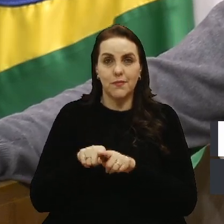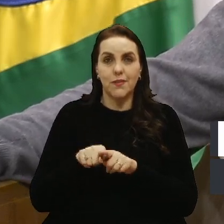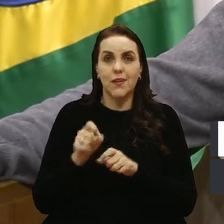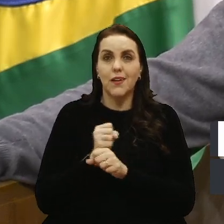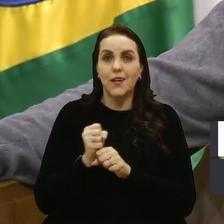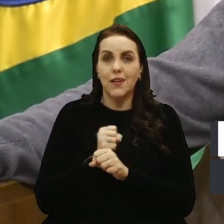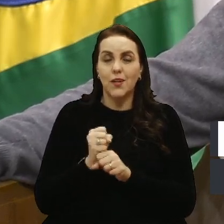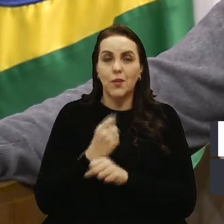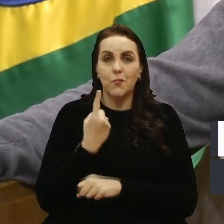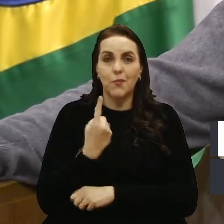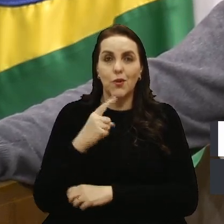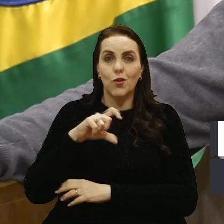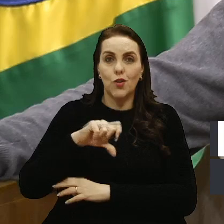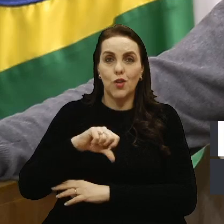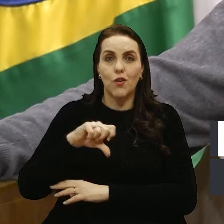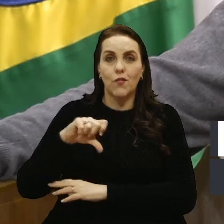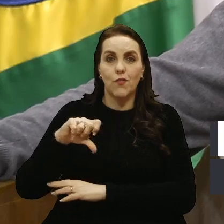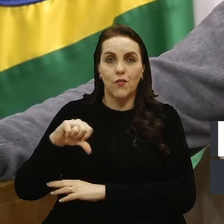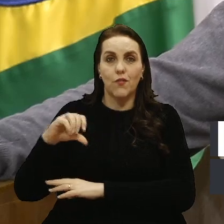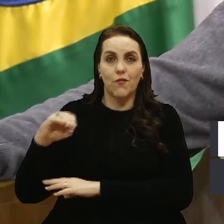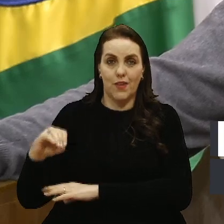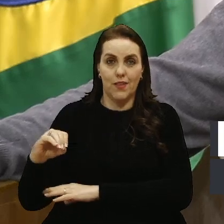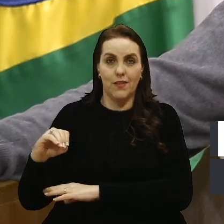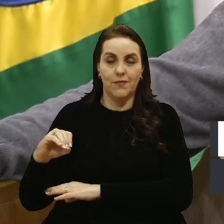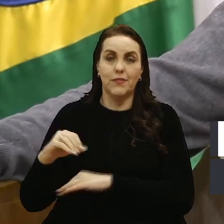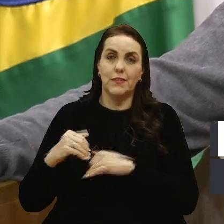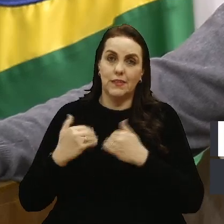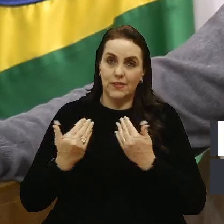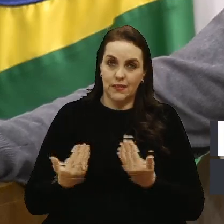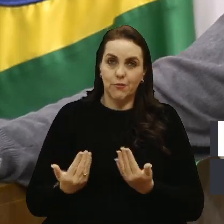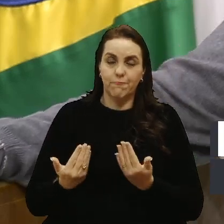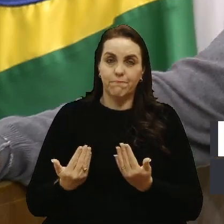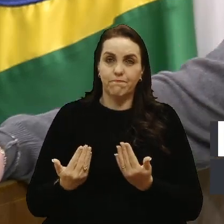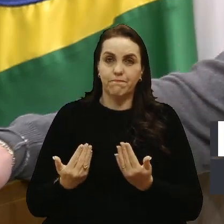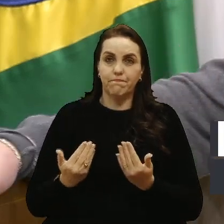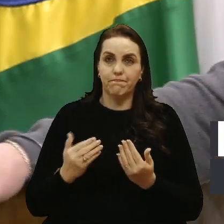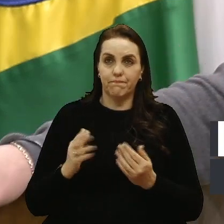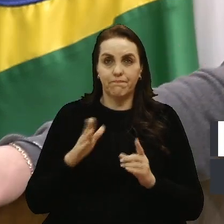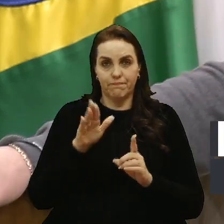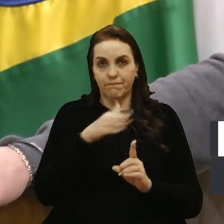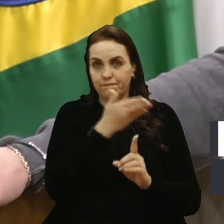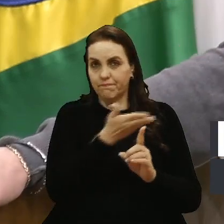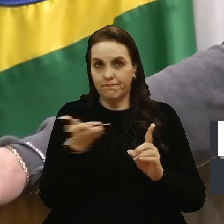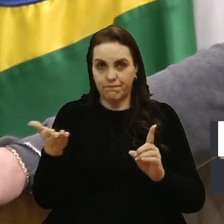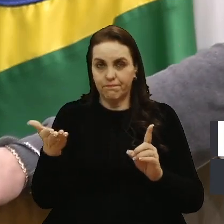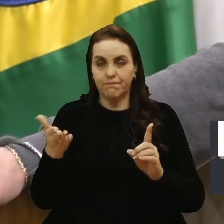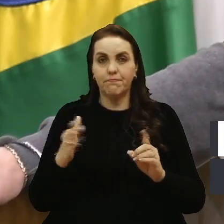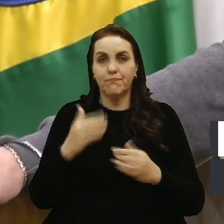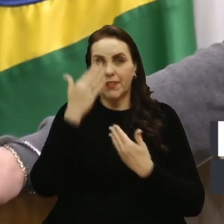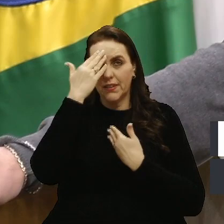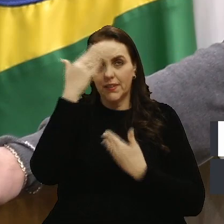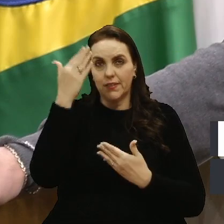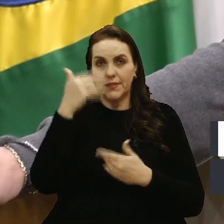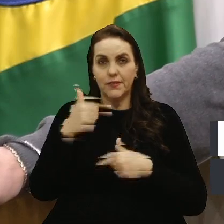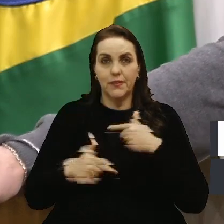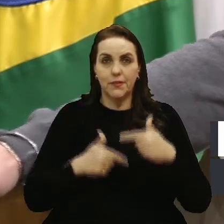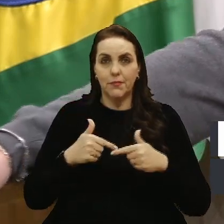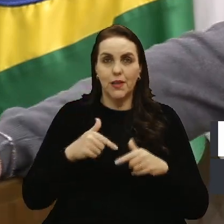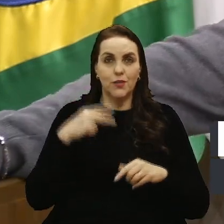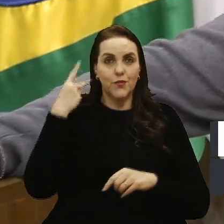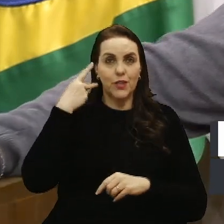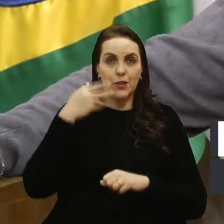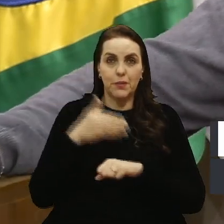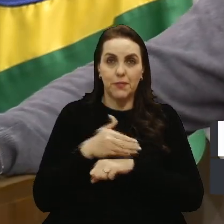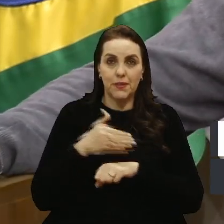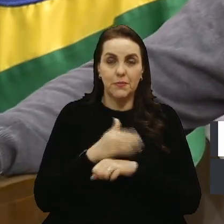de 1990. Então, aqui, enaltecer e agradecer o trabalho de todos os vereadores que participaram